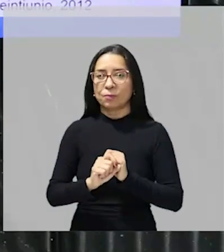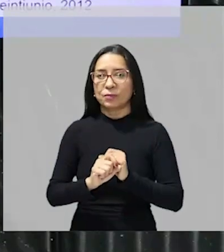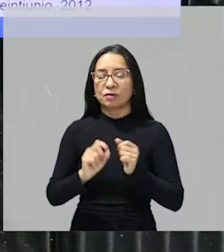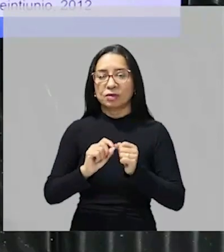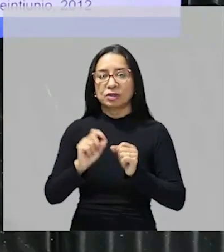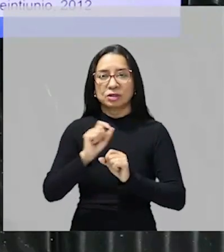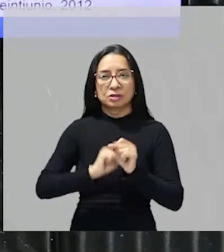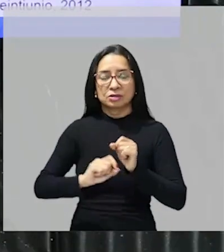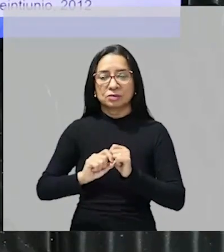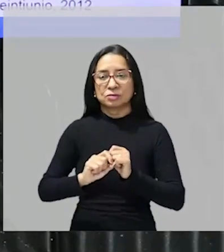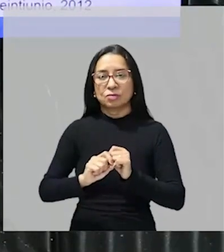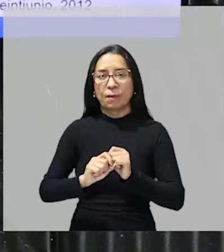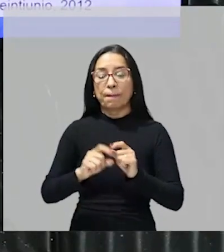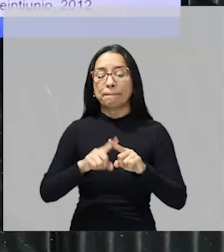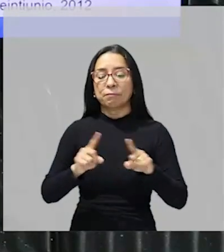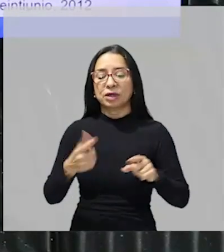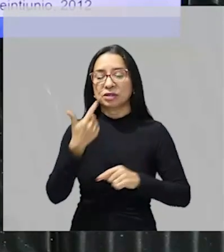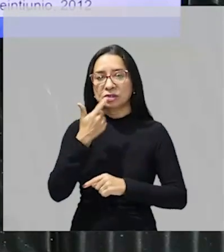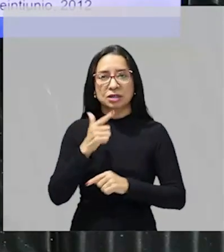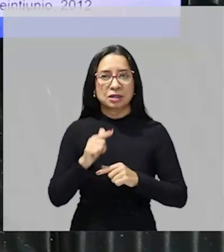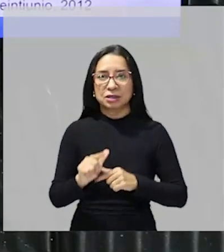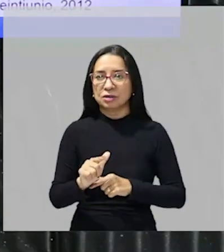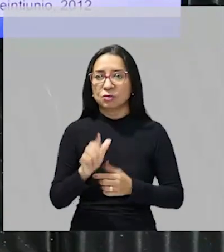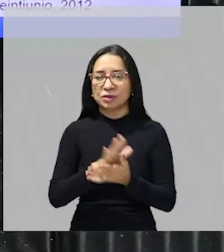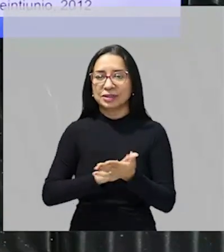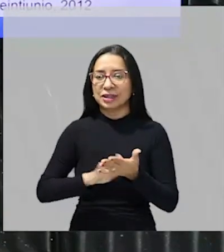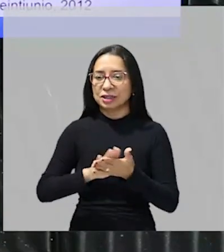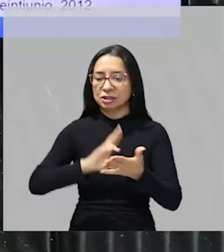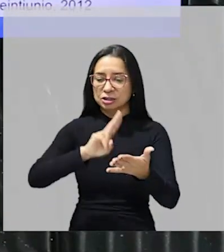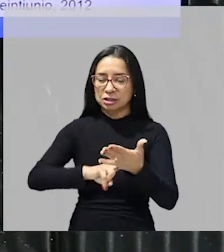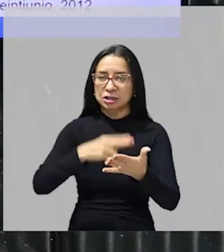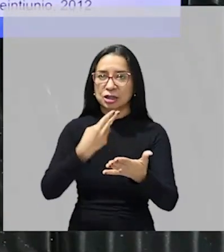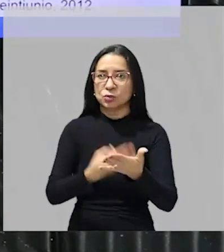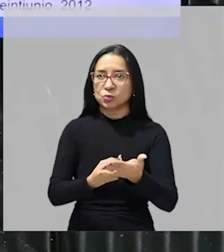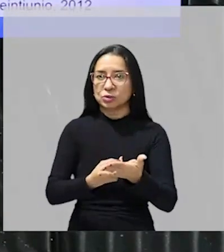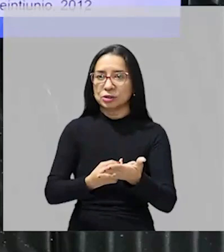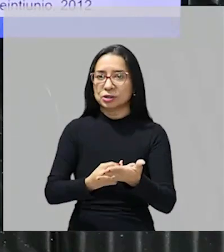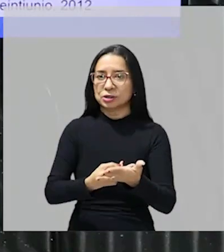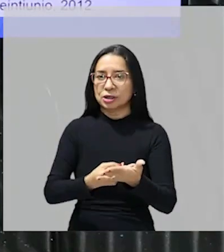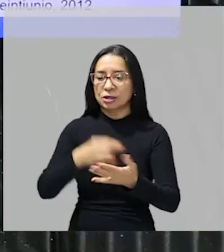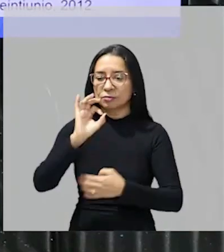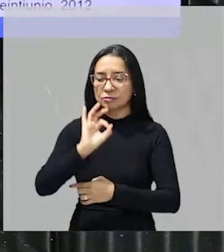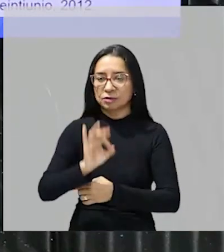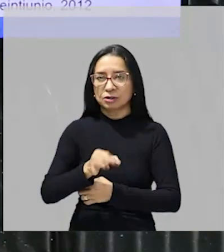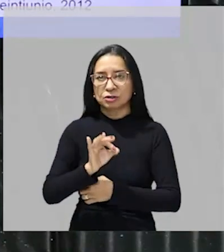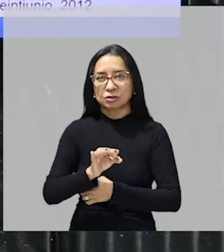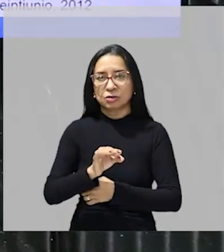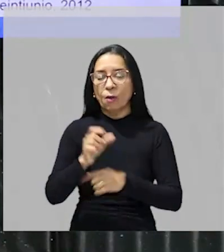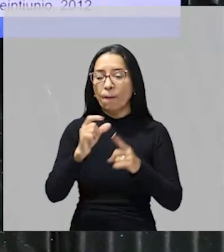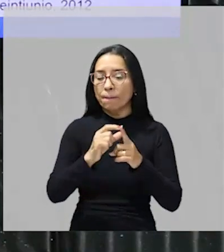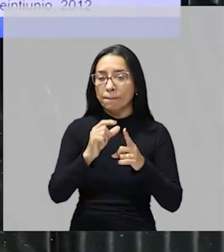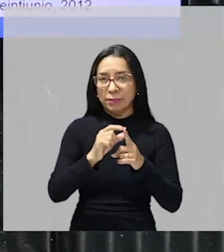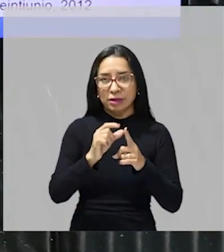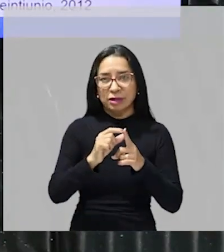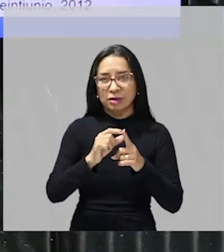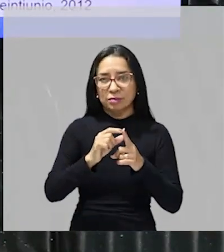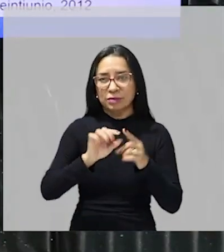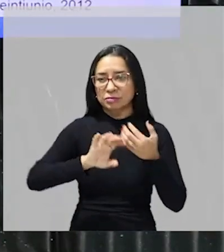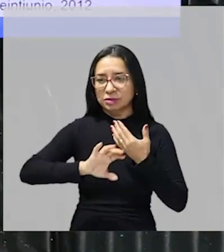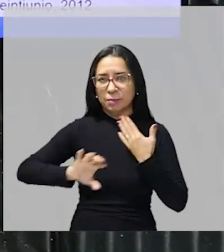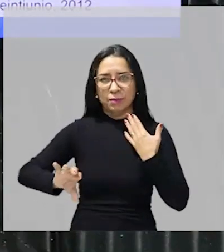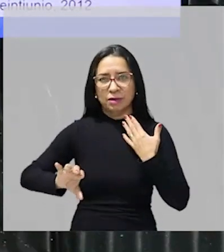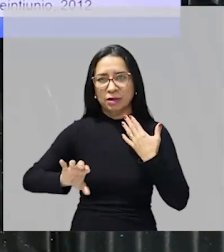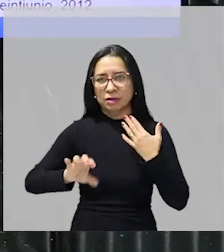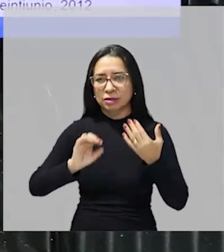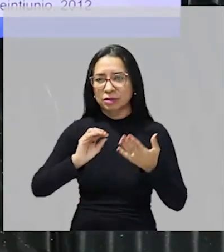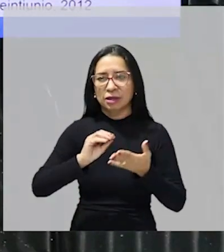línguas, gente, nada se traduz ao pé da letra, tá? Uma outra palavra isolada você precisa saber o significado, mas na